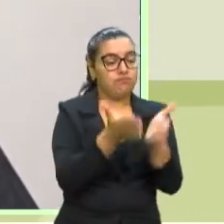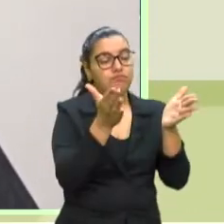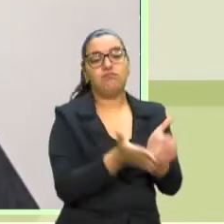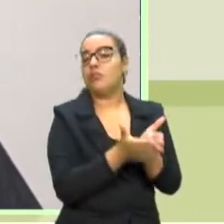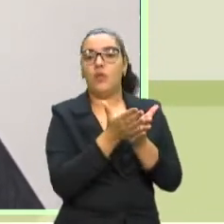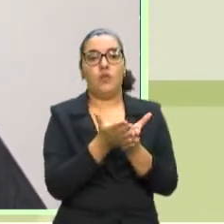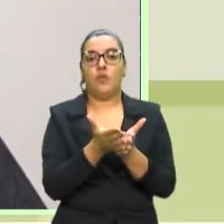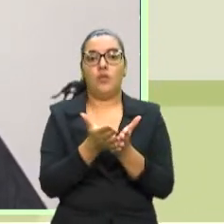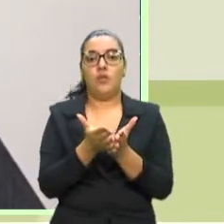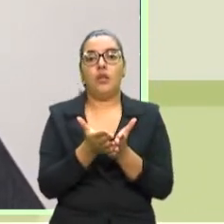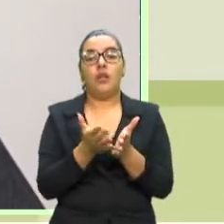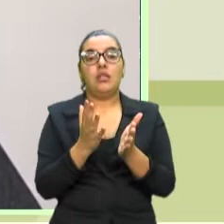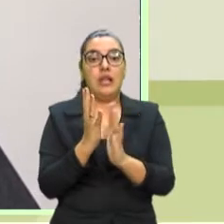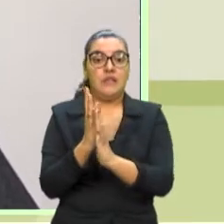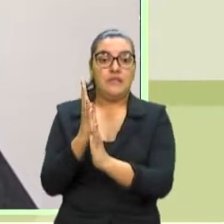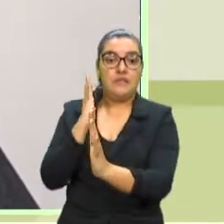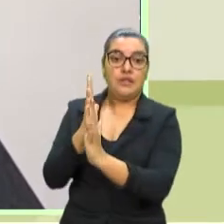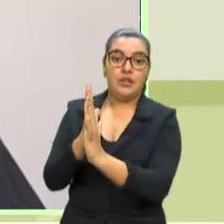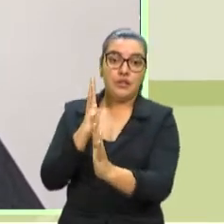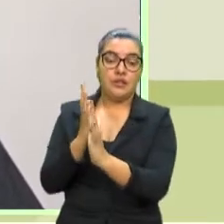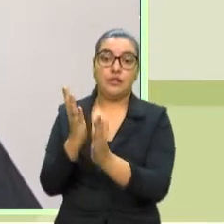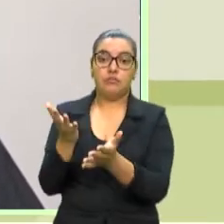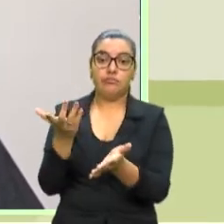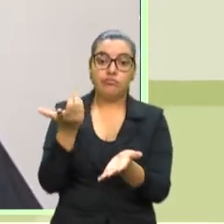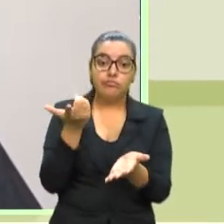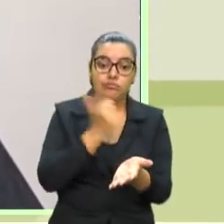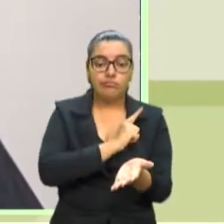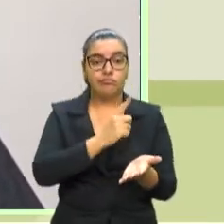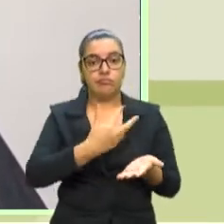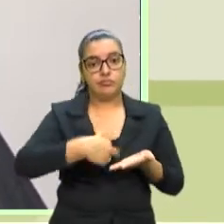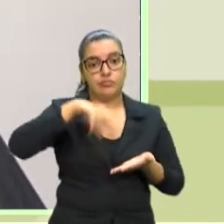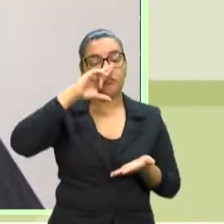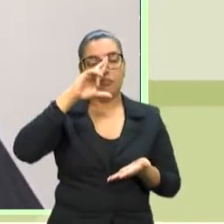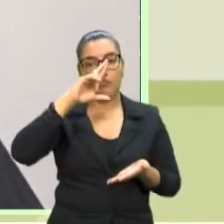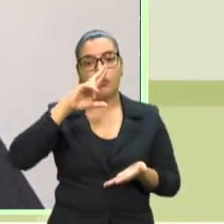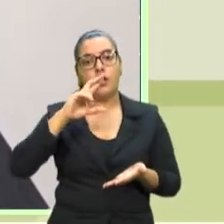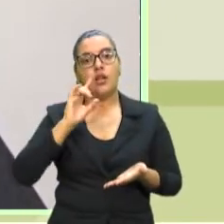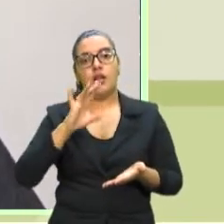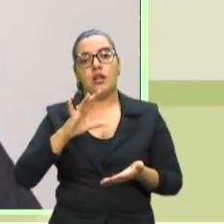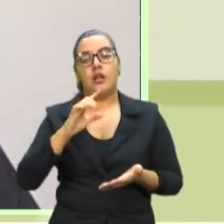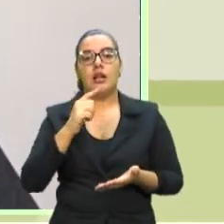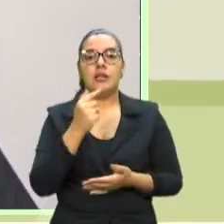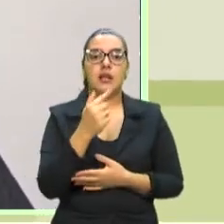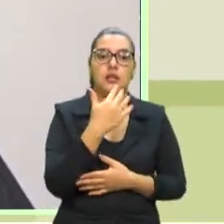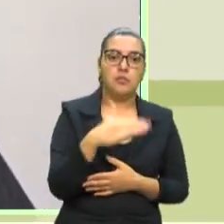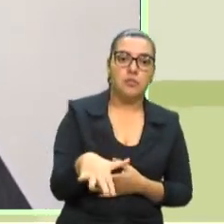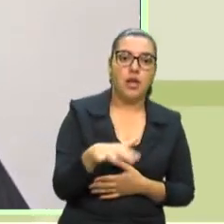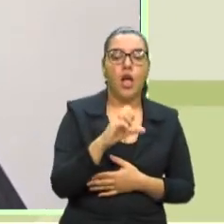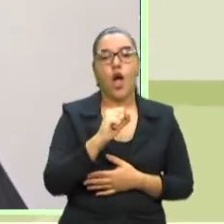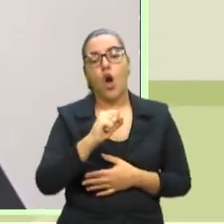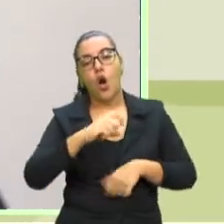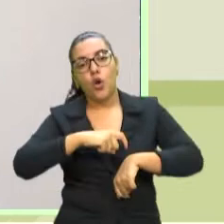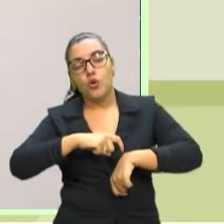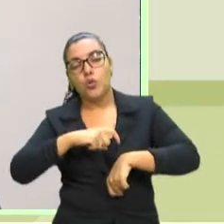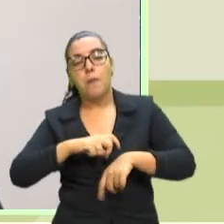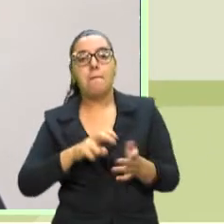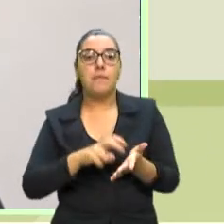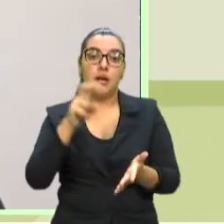na fila para receber uma quentinha, que era para o meio-dia, 7:30 da manhã, 8 horas da manhã. Então, o